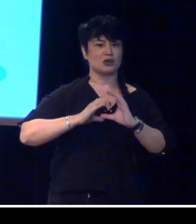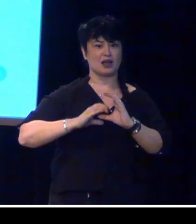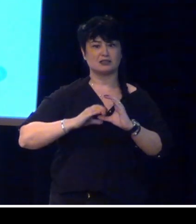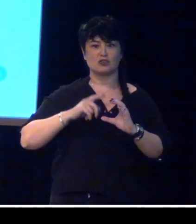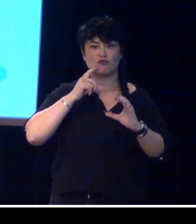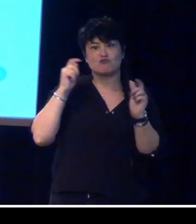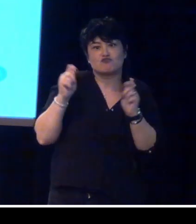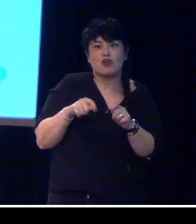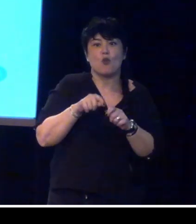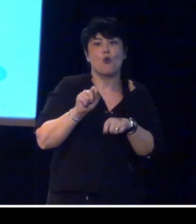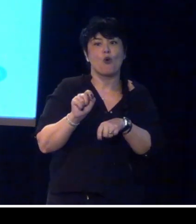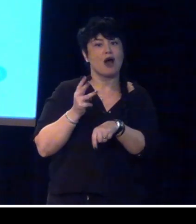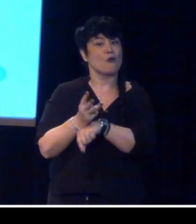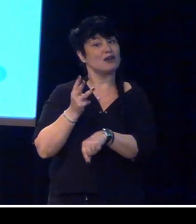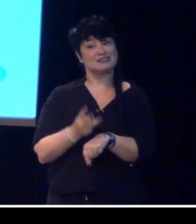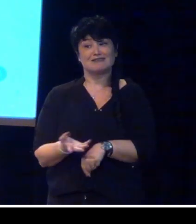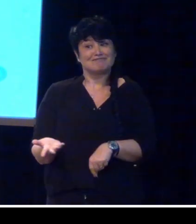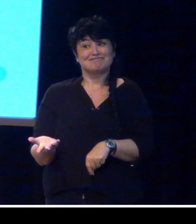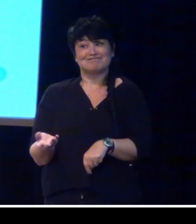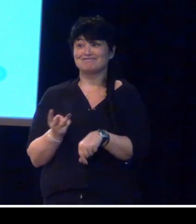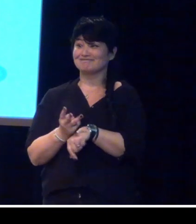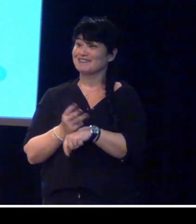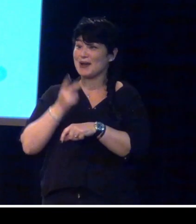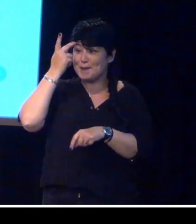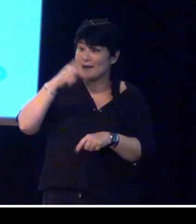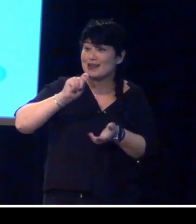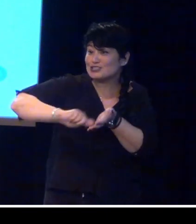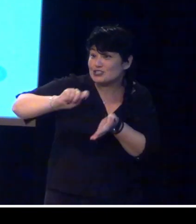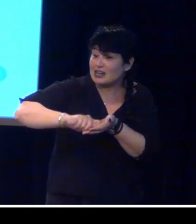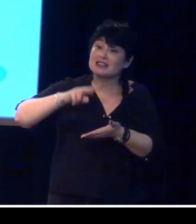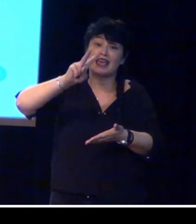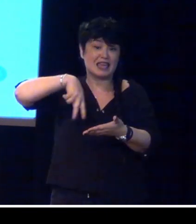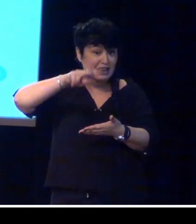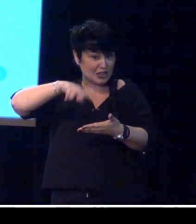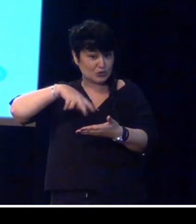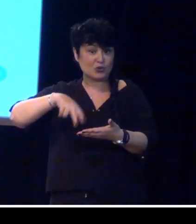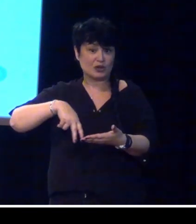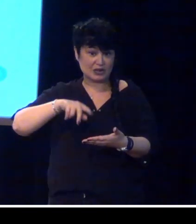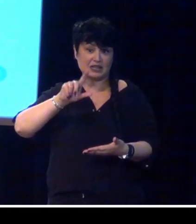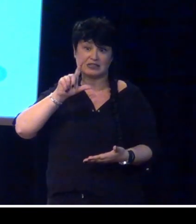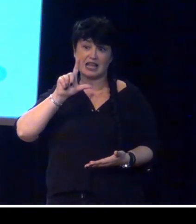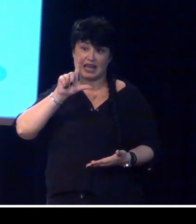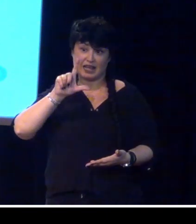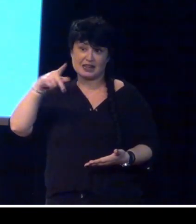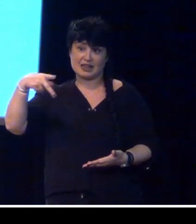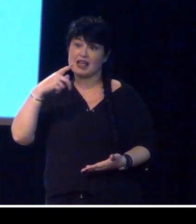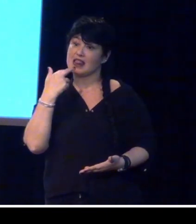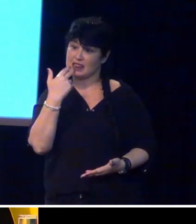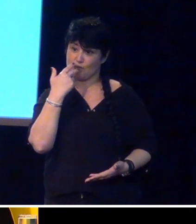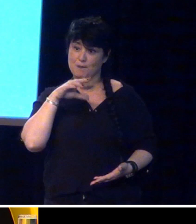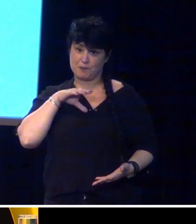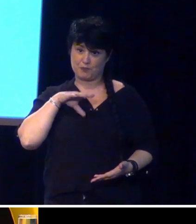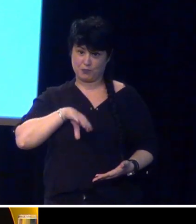comunicação usando o WhatsApp, para escrita e leitura do LP.